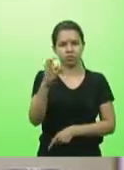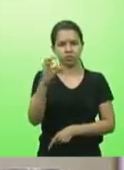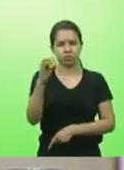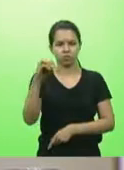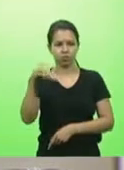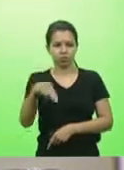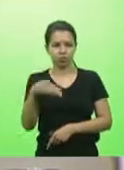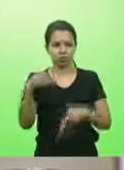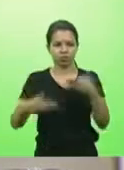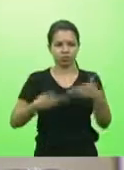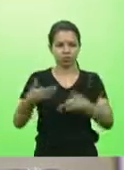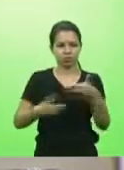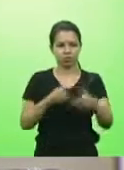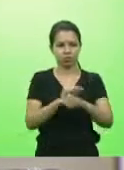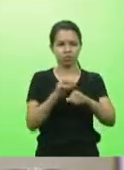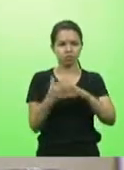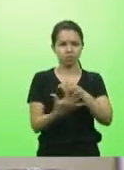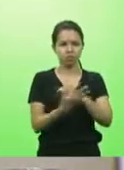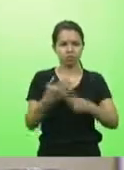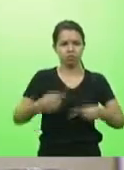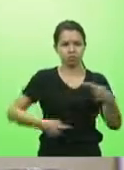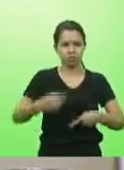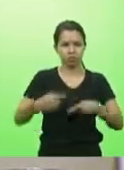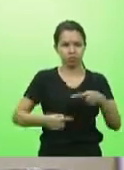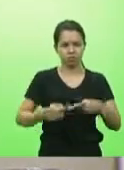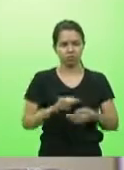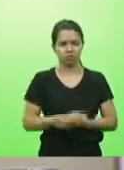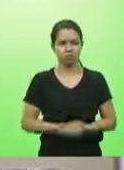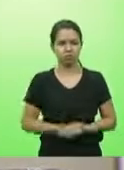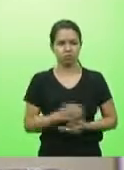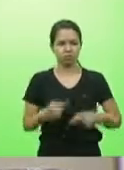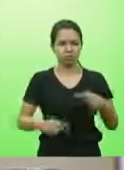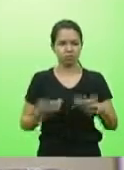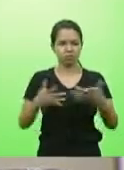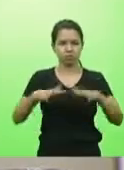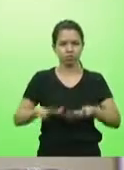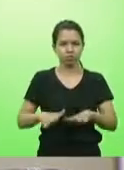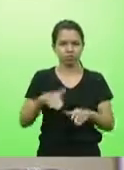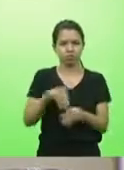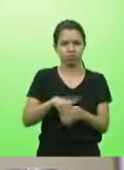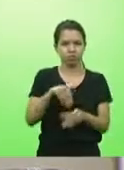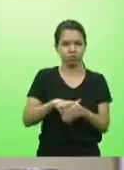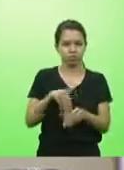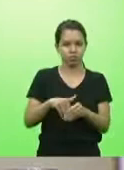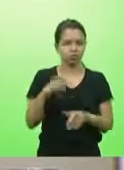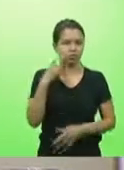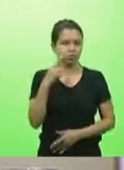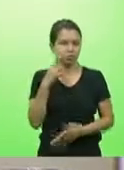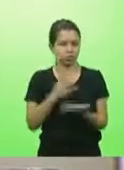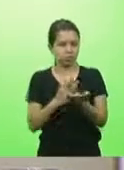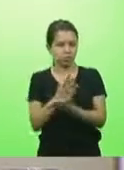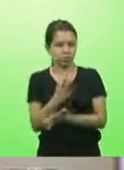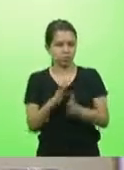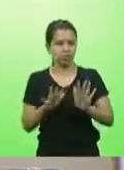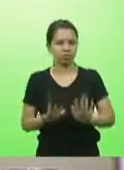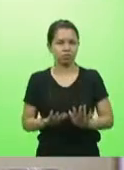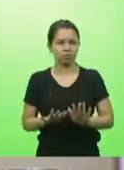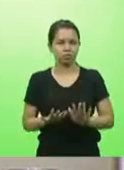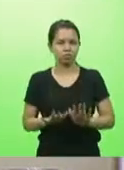enfrentamento da covid em discussão não havendo quem queira discutir em votação deputados que aprovam permaneçam como se encontra